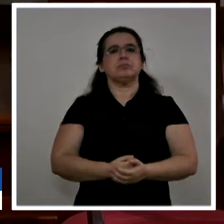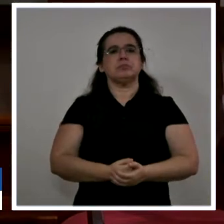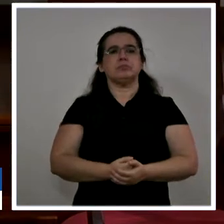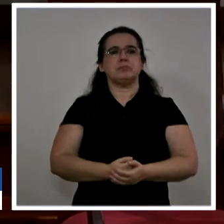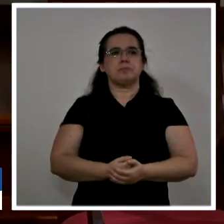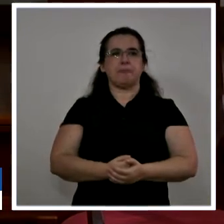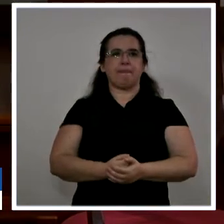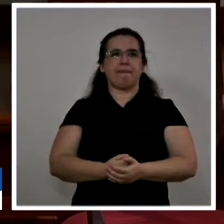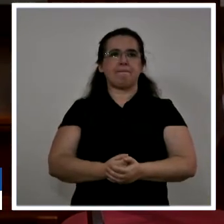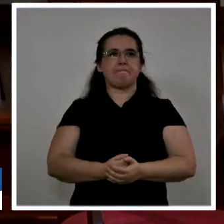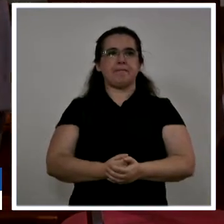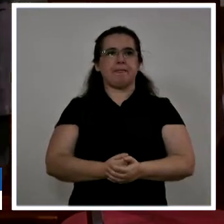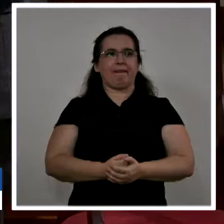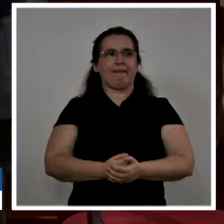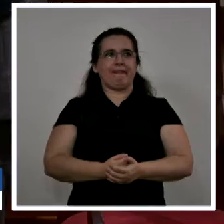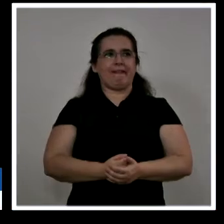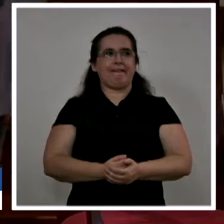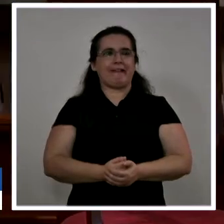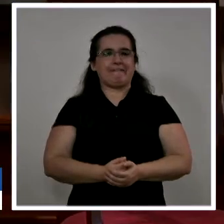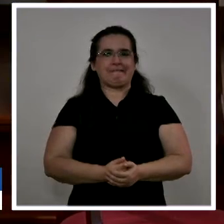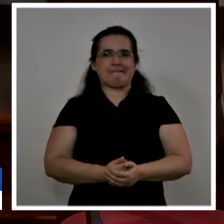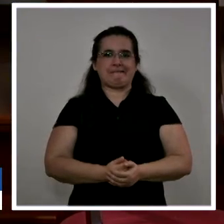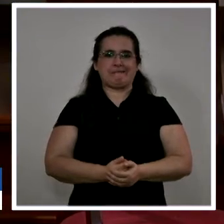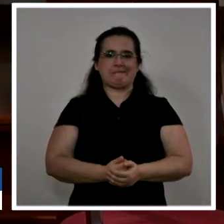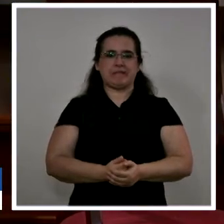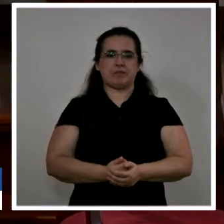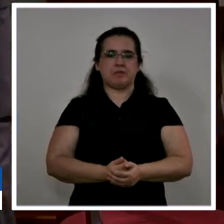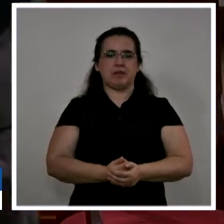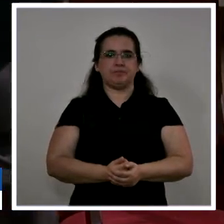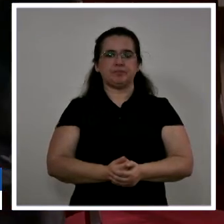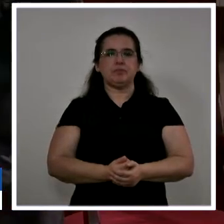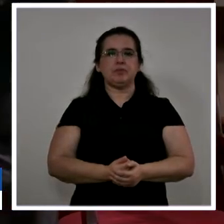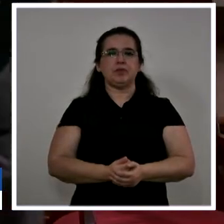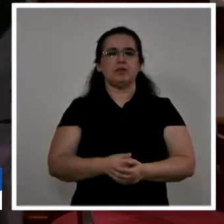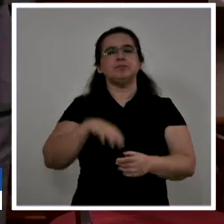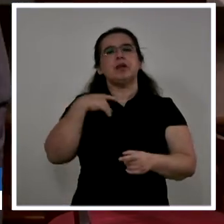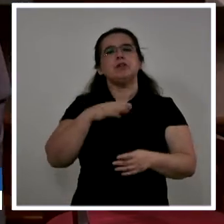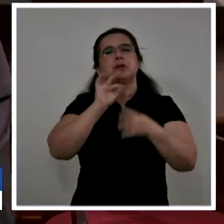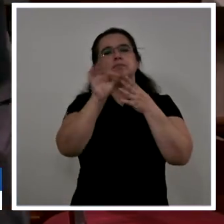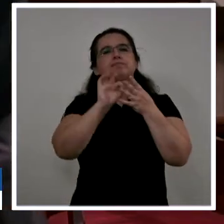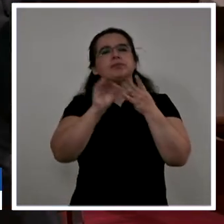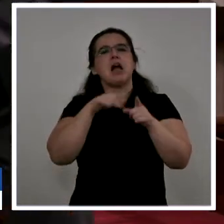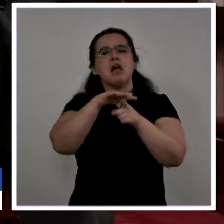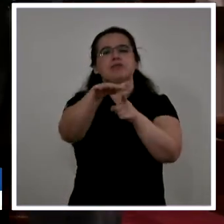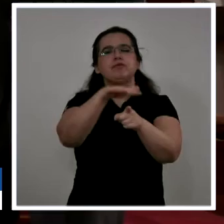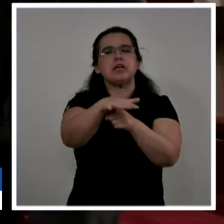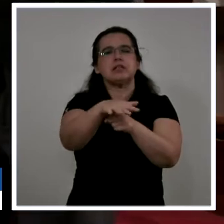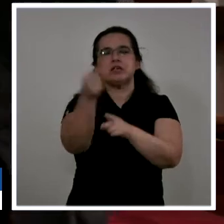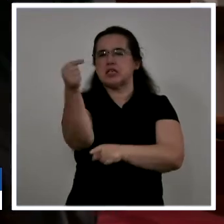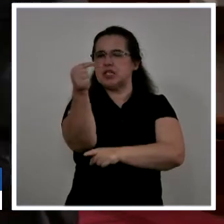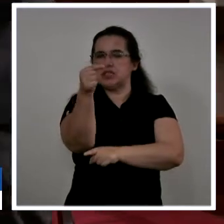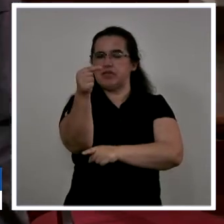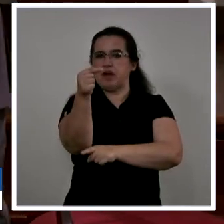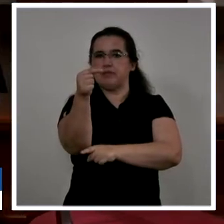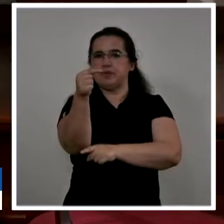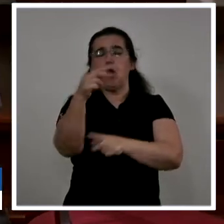of negative things, whether it's from our genetics or from the environment around us. E um tipo de influência é uma influência negativa, quer